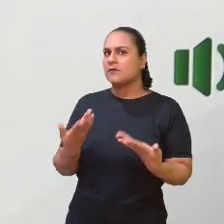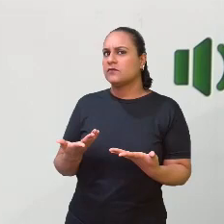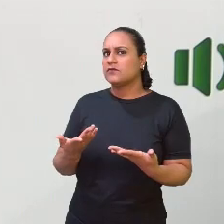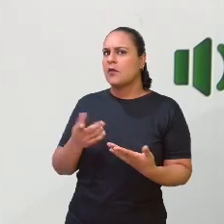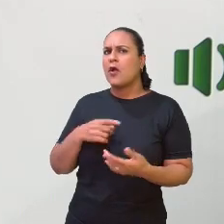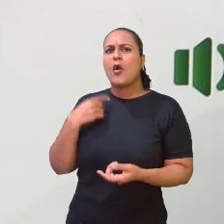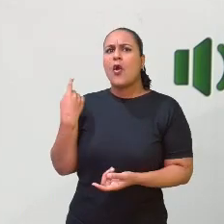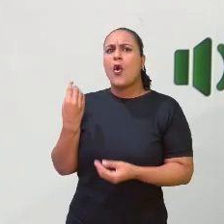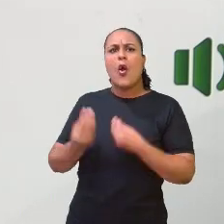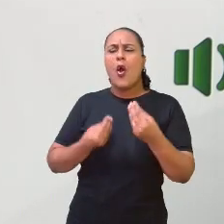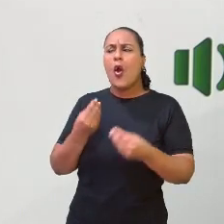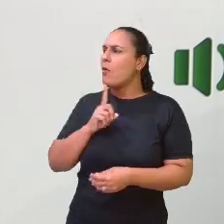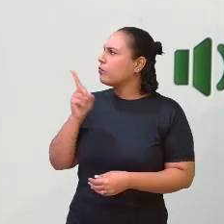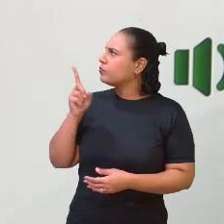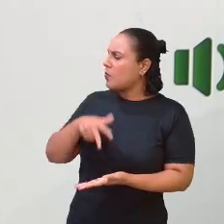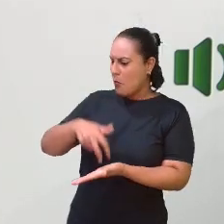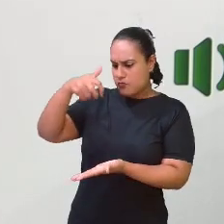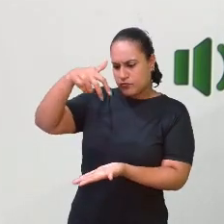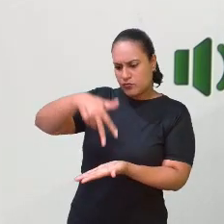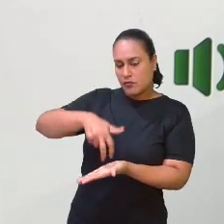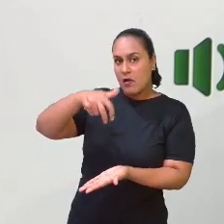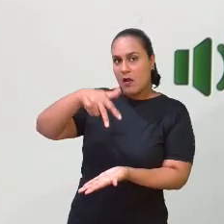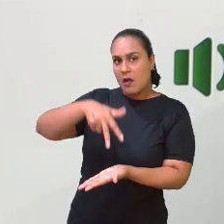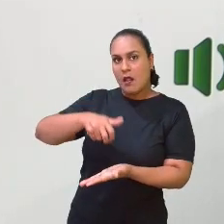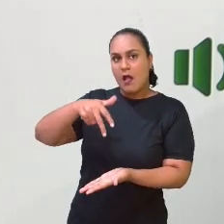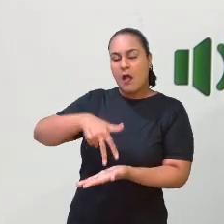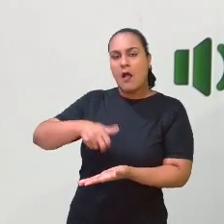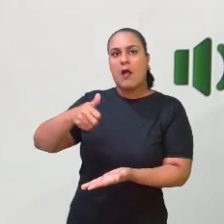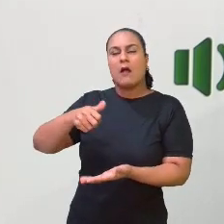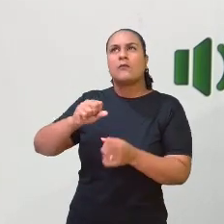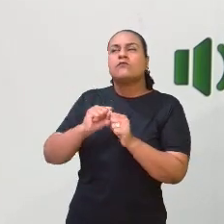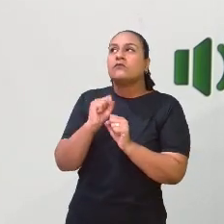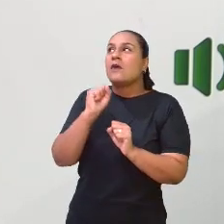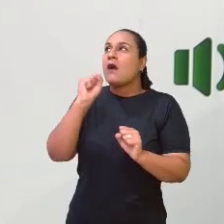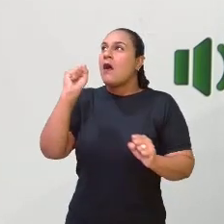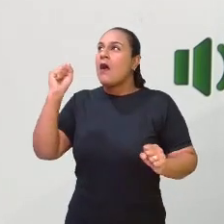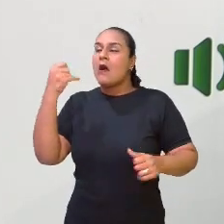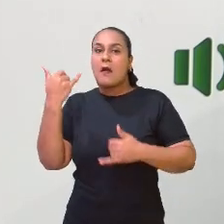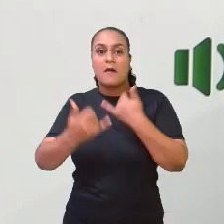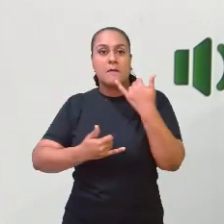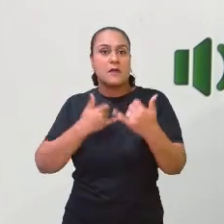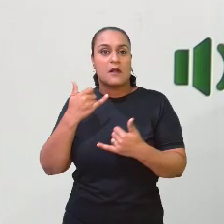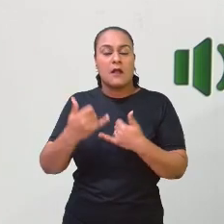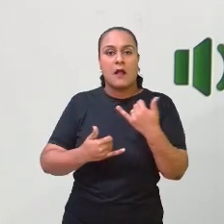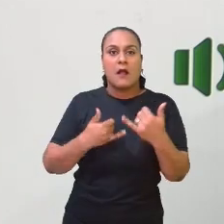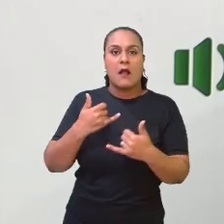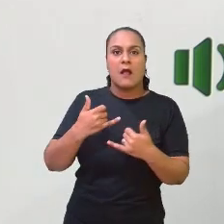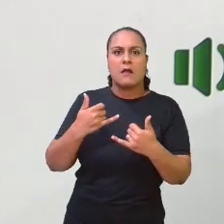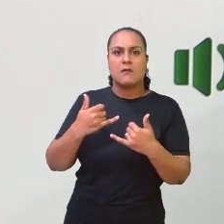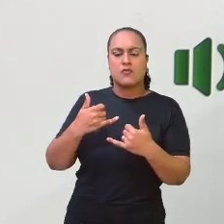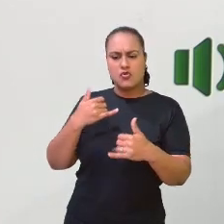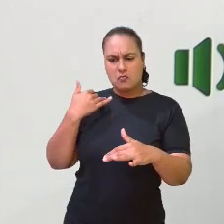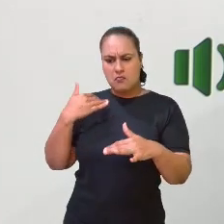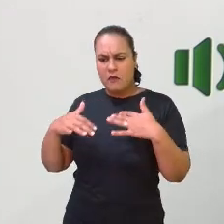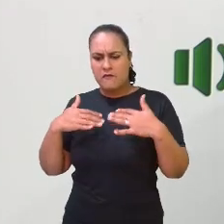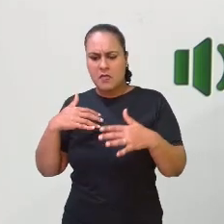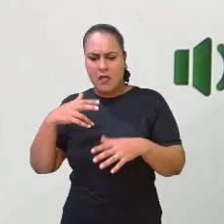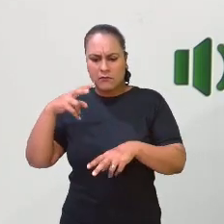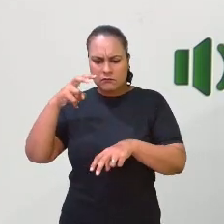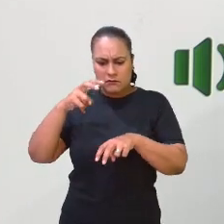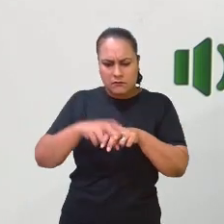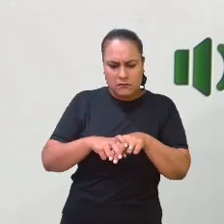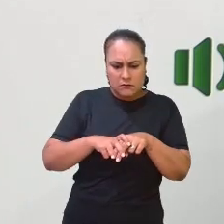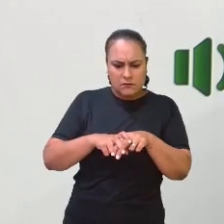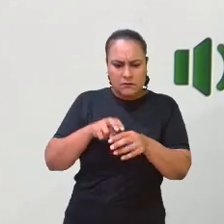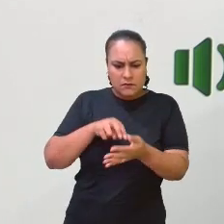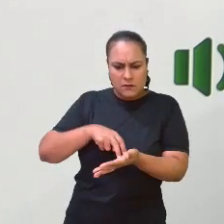consigam pular, consigam brincar. O que faz você levantar as mãos e abaixar. O que faz você sentar e